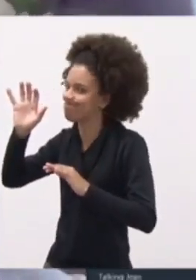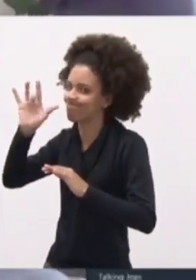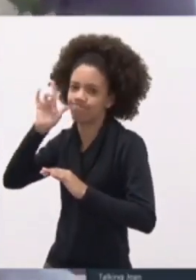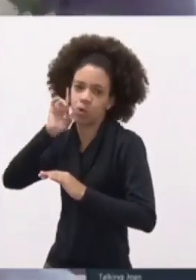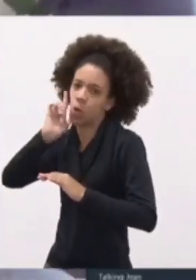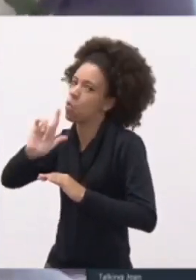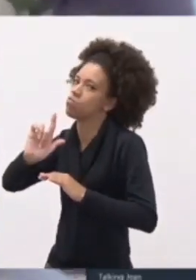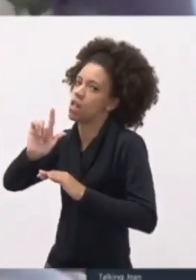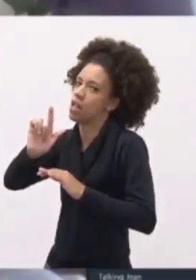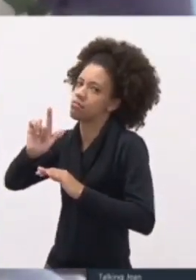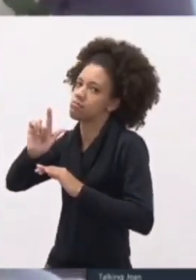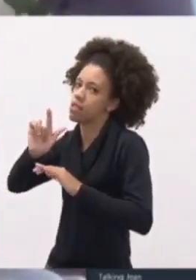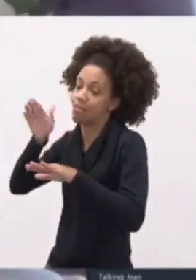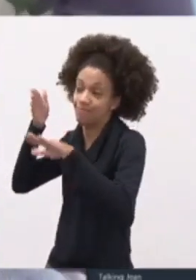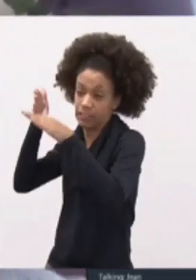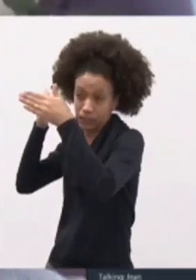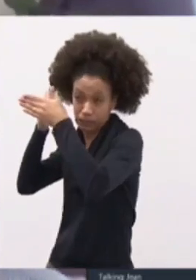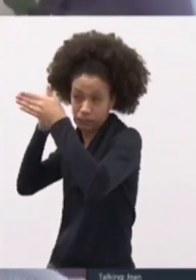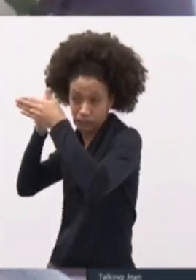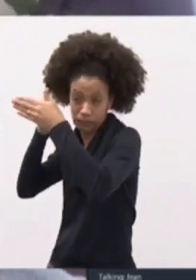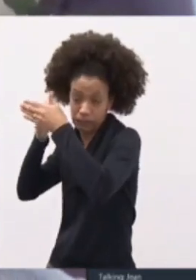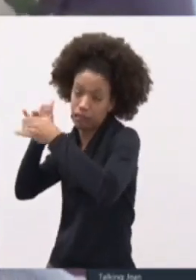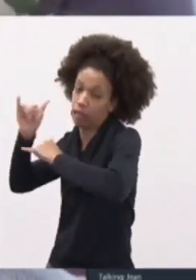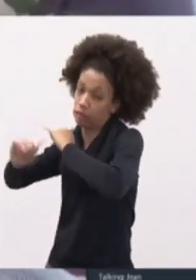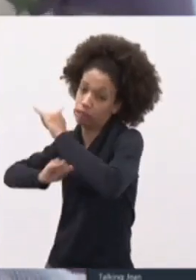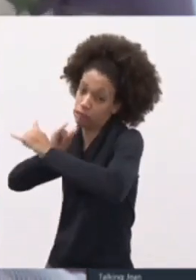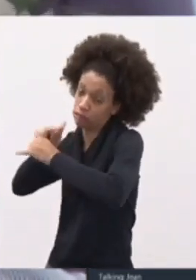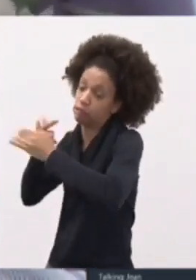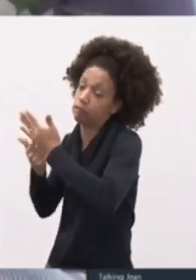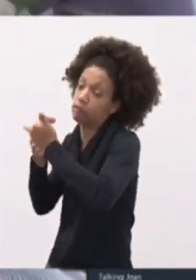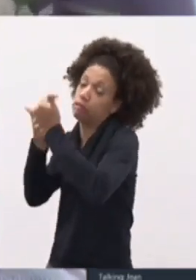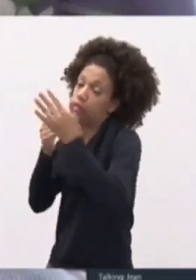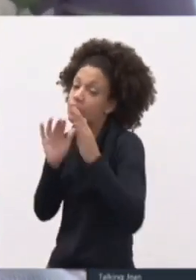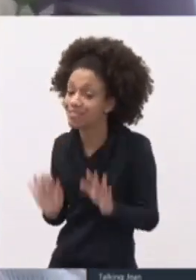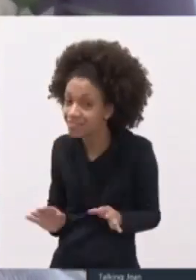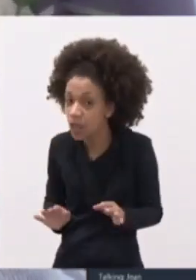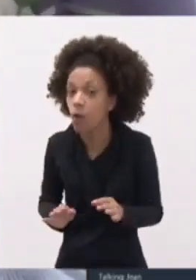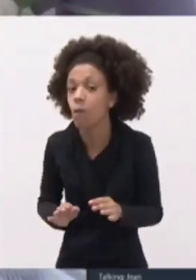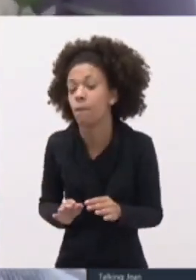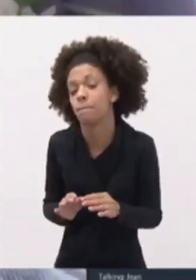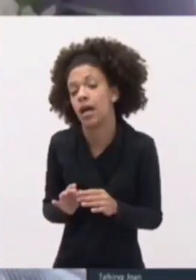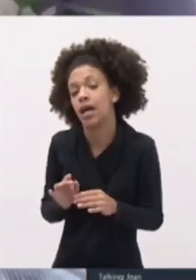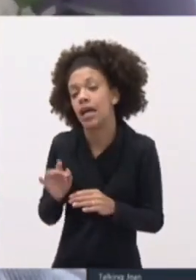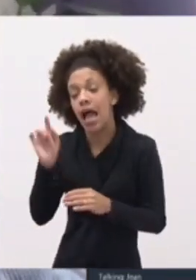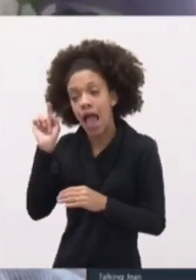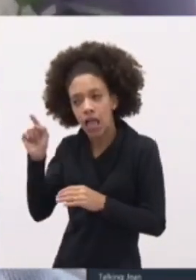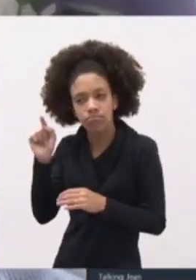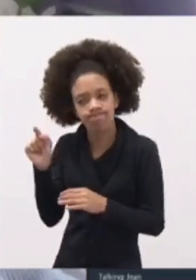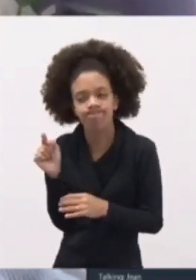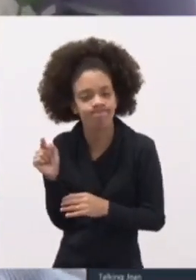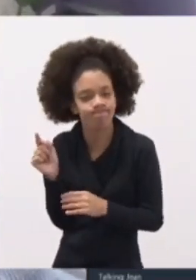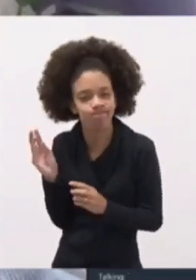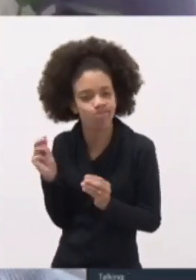conseguimos acessos à tecnologia, e aí, nesses casos, existem o que a gente chama